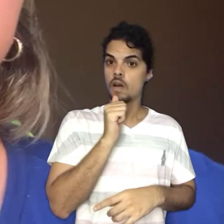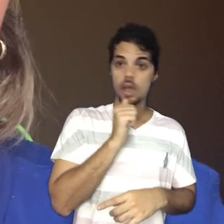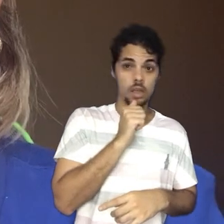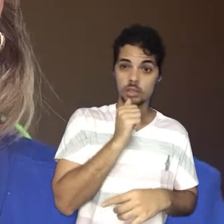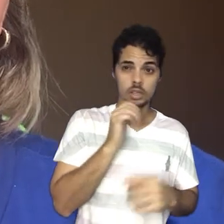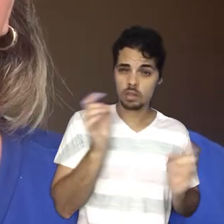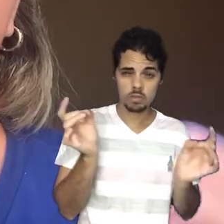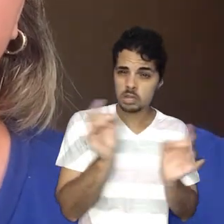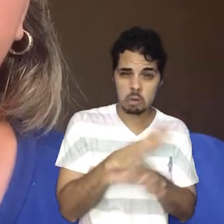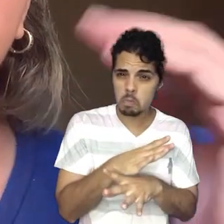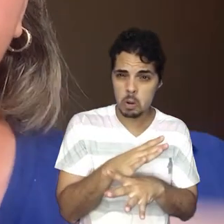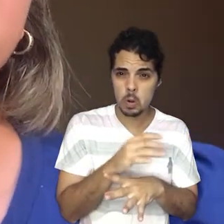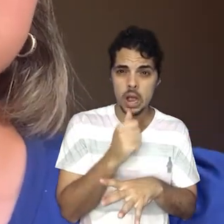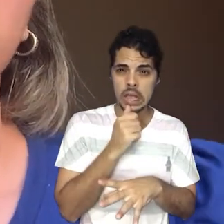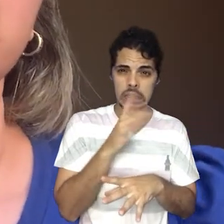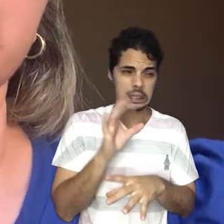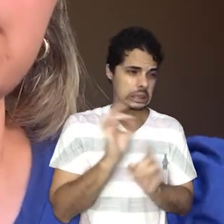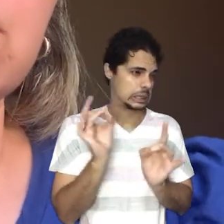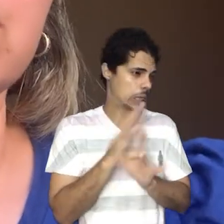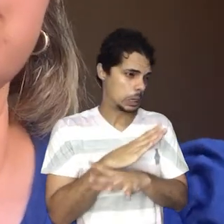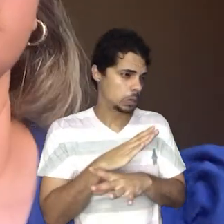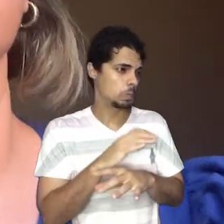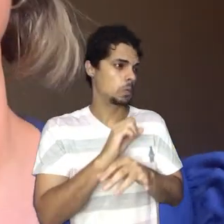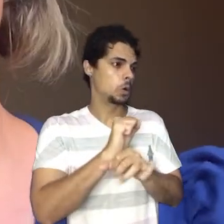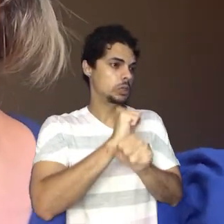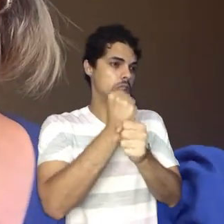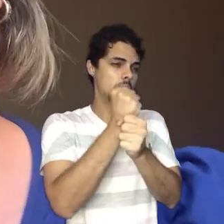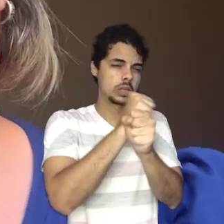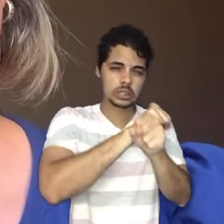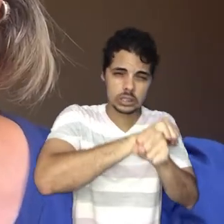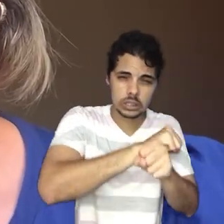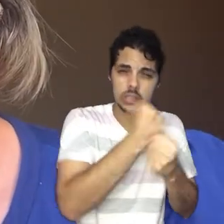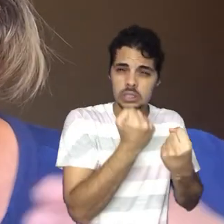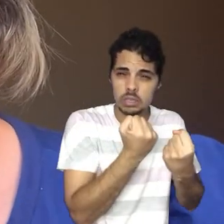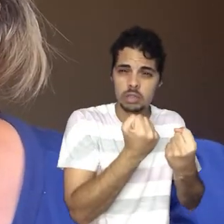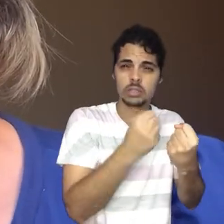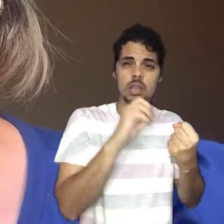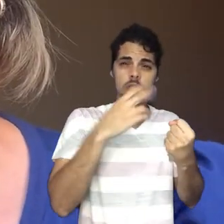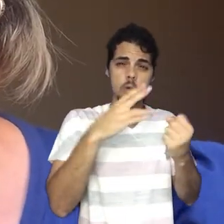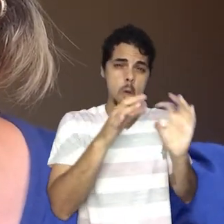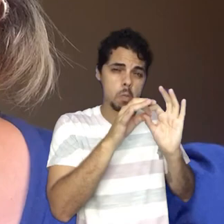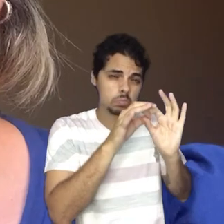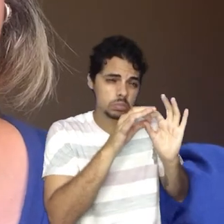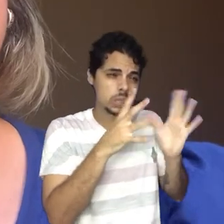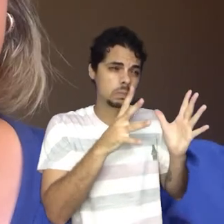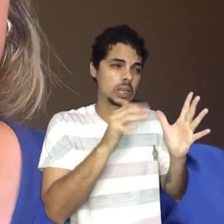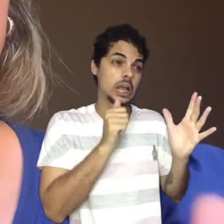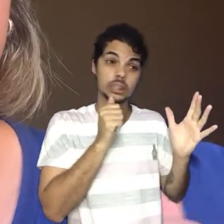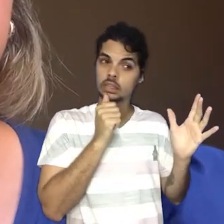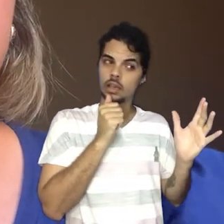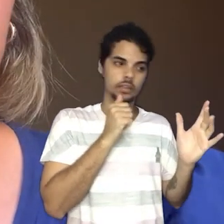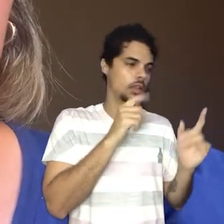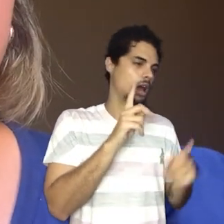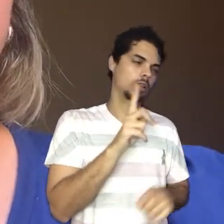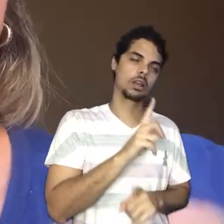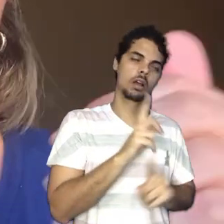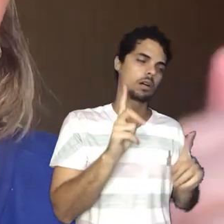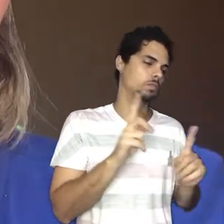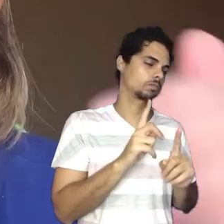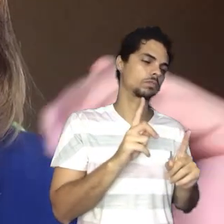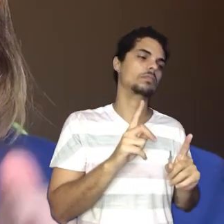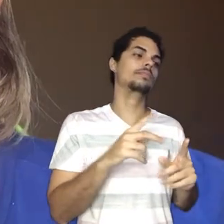por exemplo, a questão Christie, né, no qual o Brasil não cede às